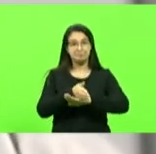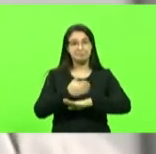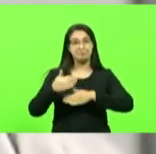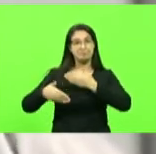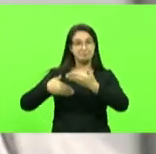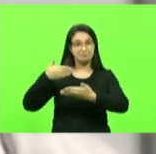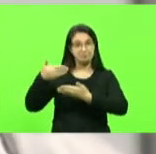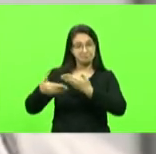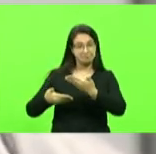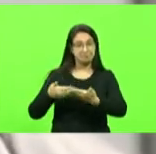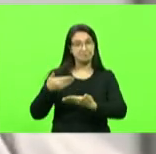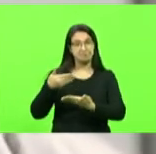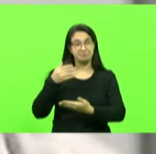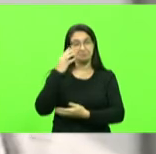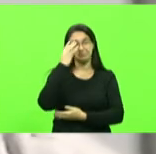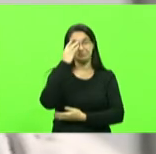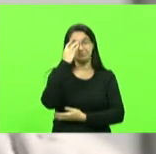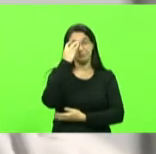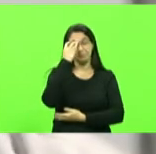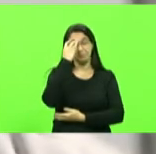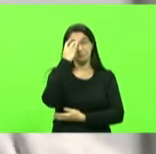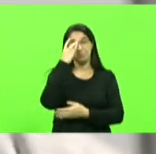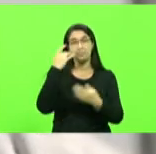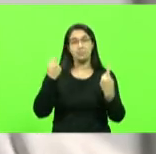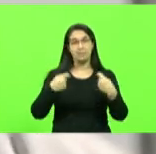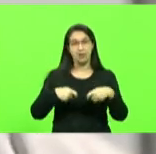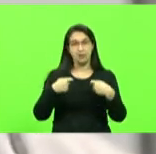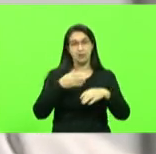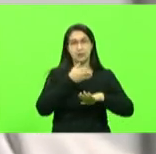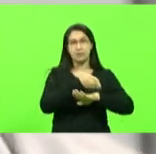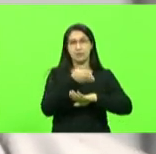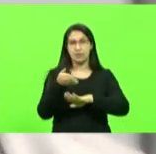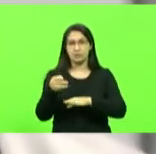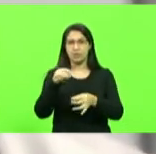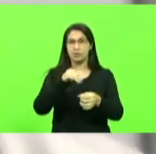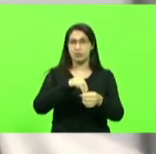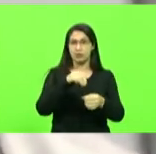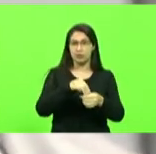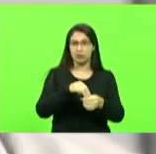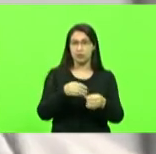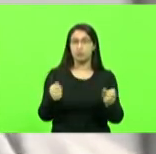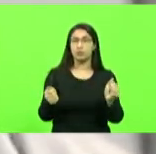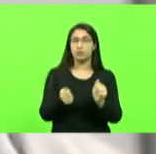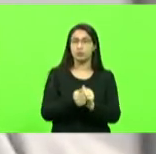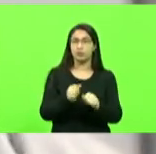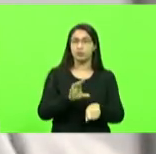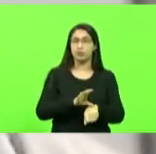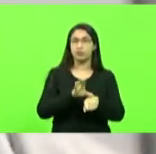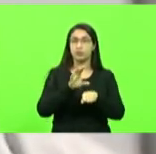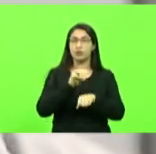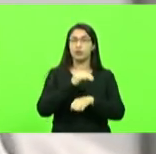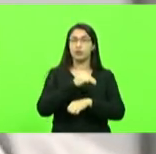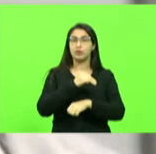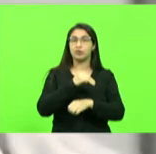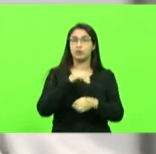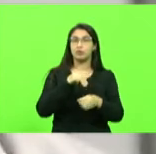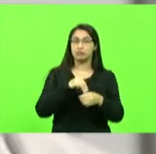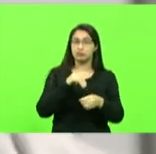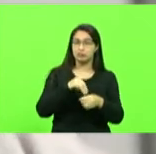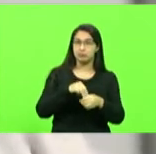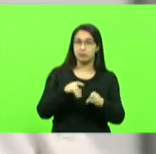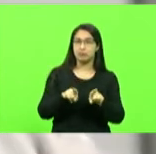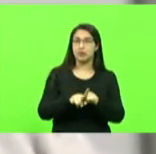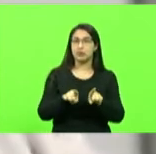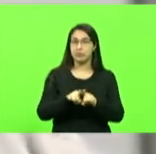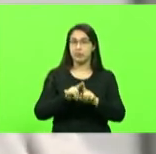processo conferencial. Precisamos, então, participar nos municípios junto aos conselhos municipais e fórum de trabalhadores nos